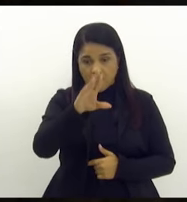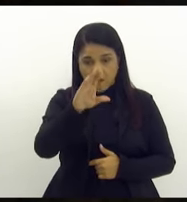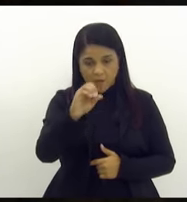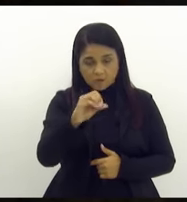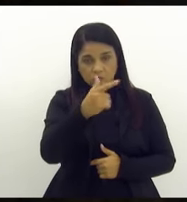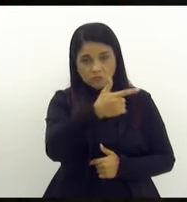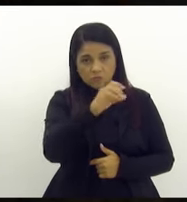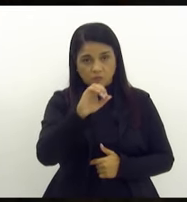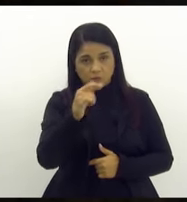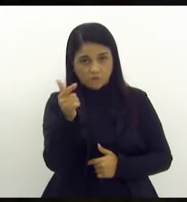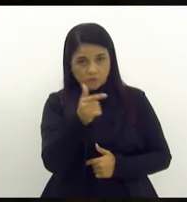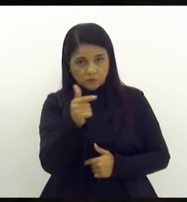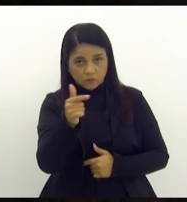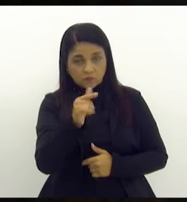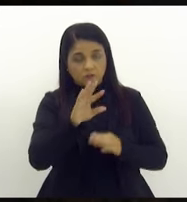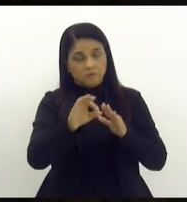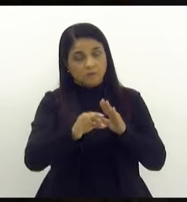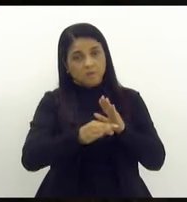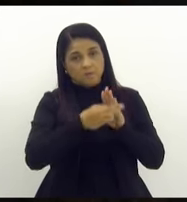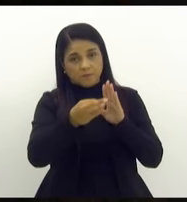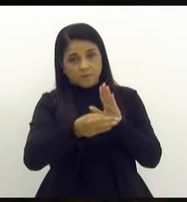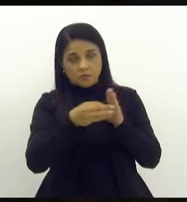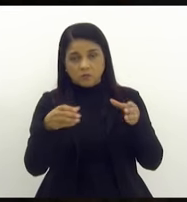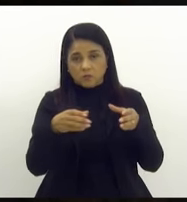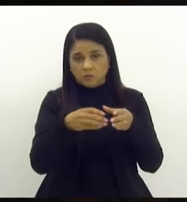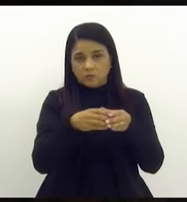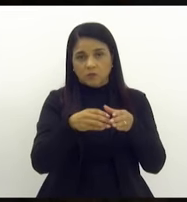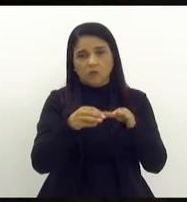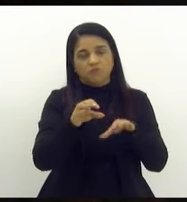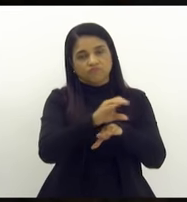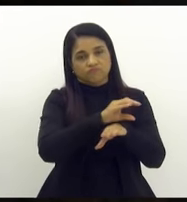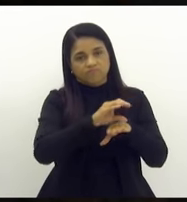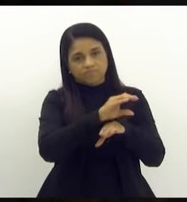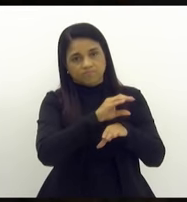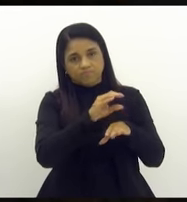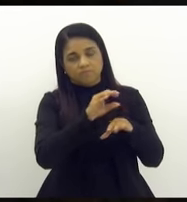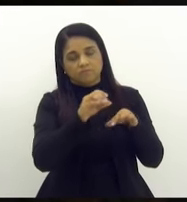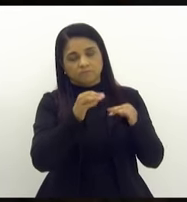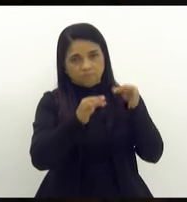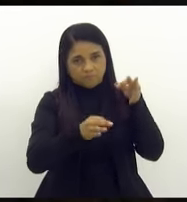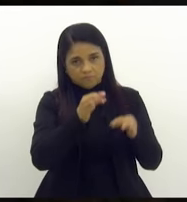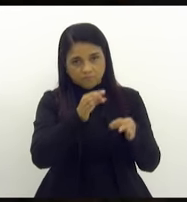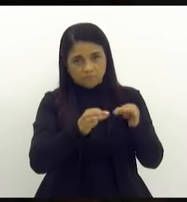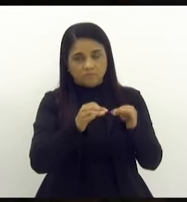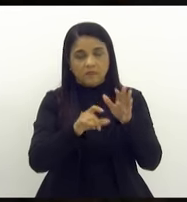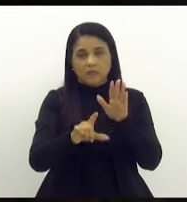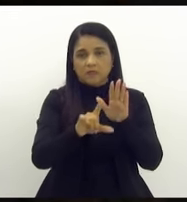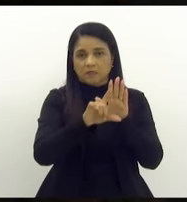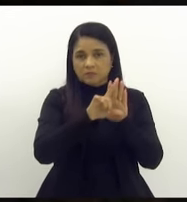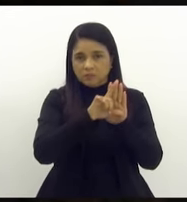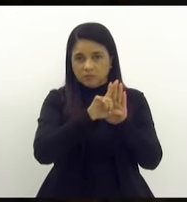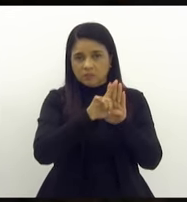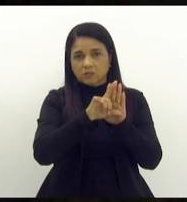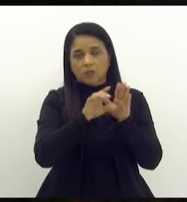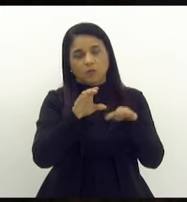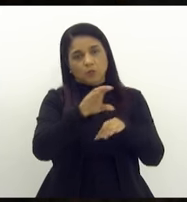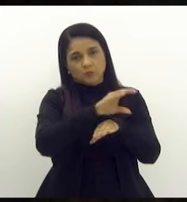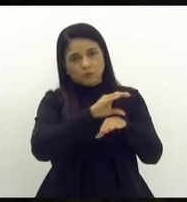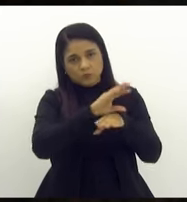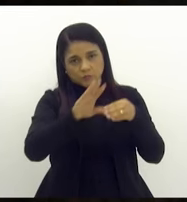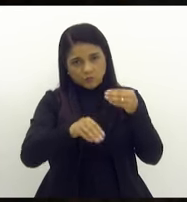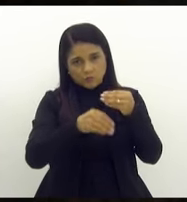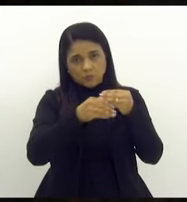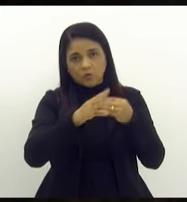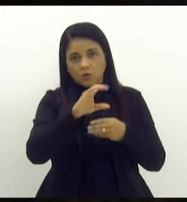providências dependendo de pareceres das comissões Constituição e Justiça de legislação constitucional complementar e